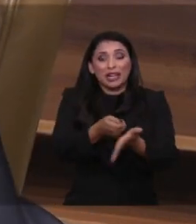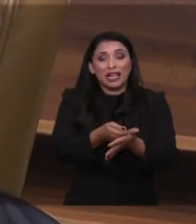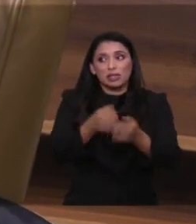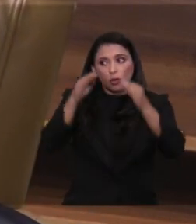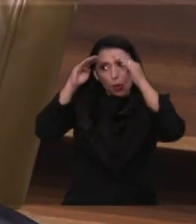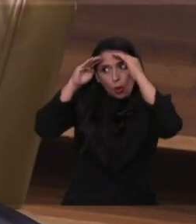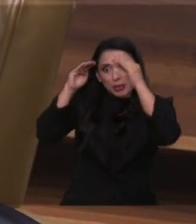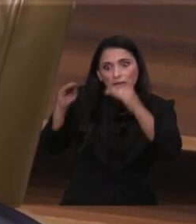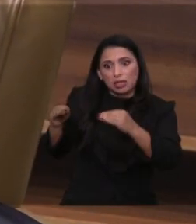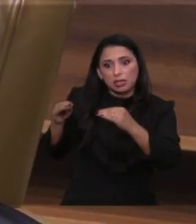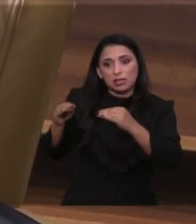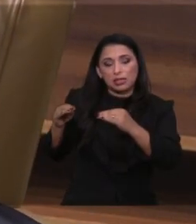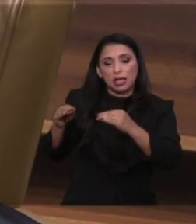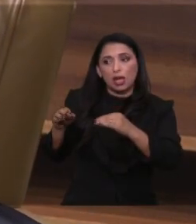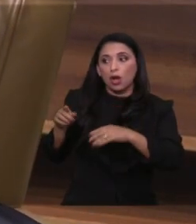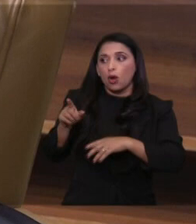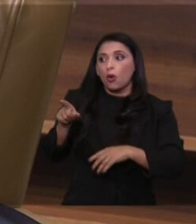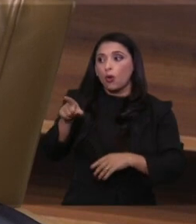entre aspas, dono.